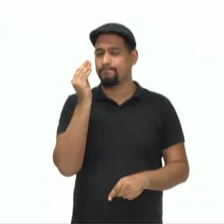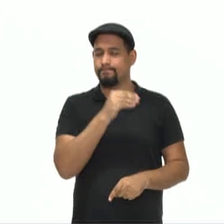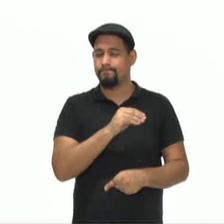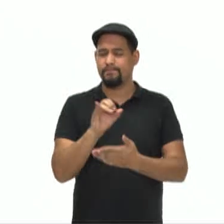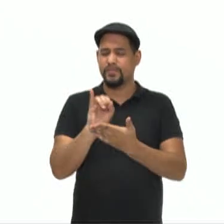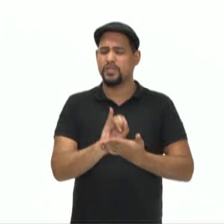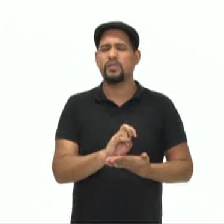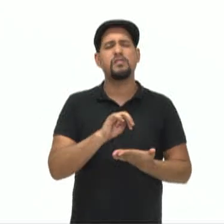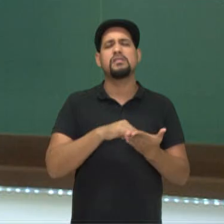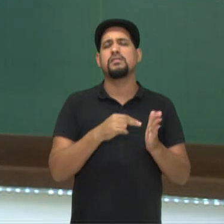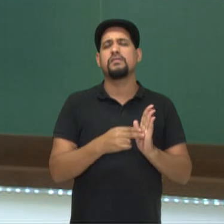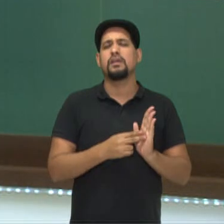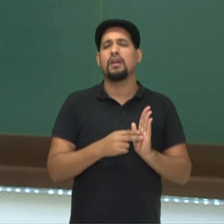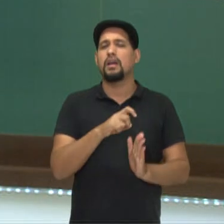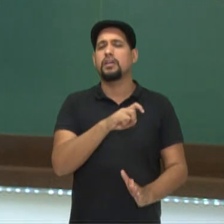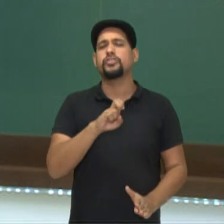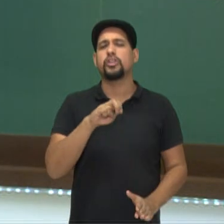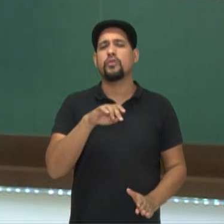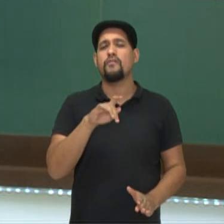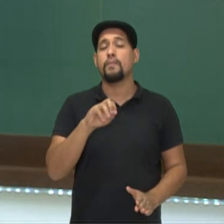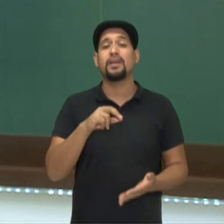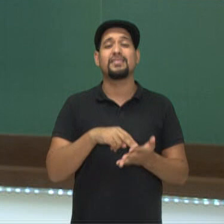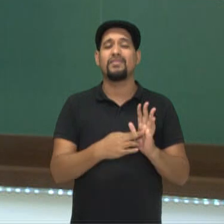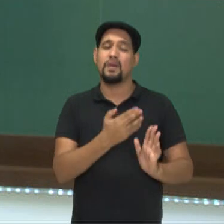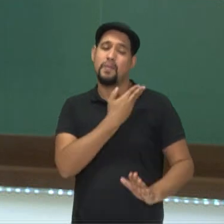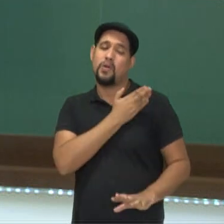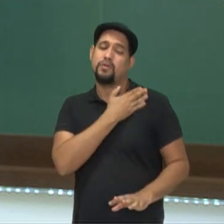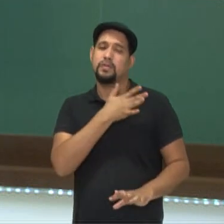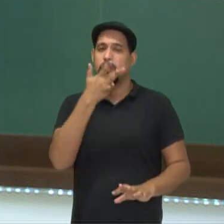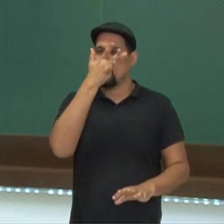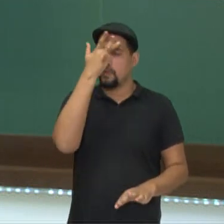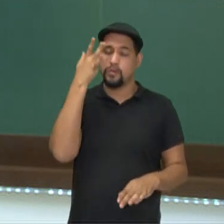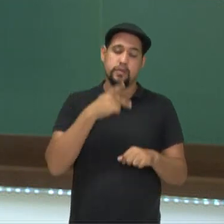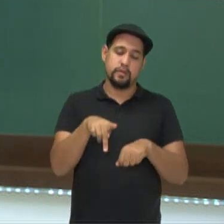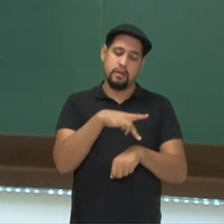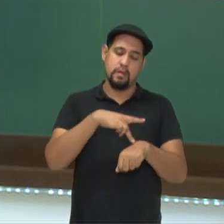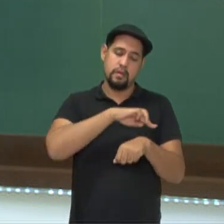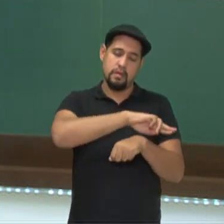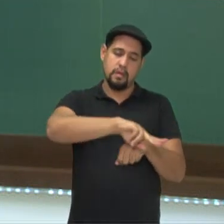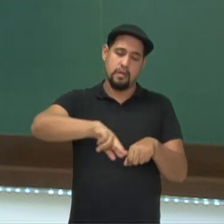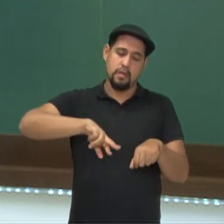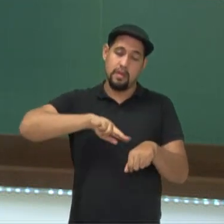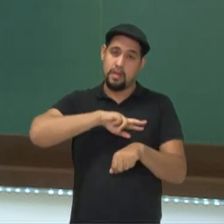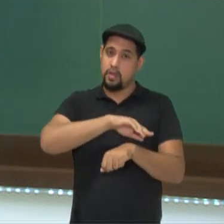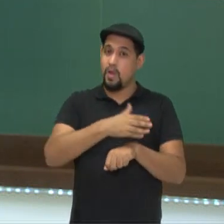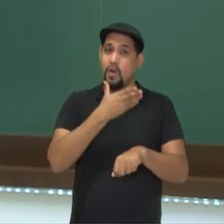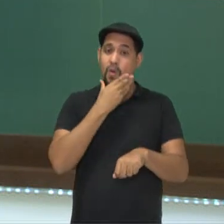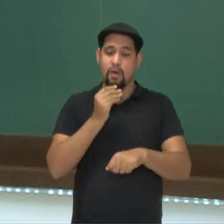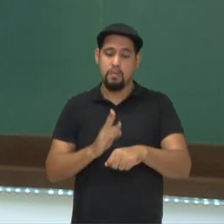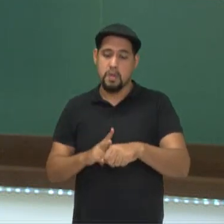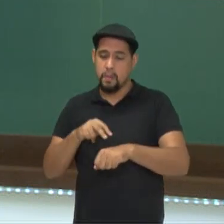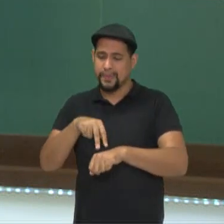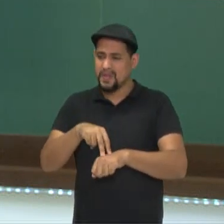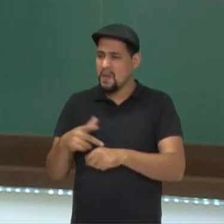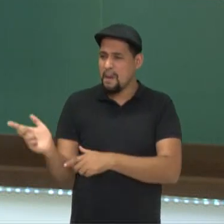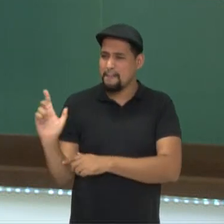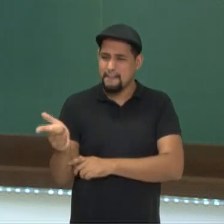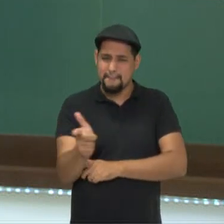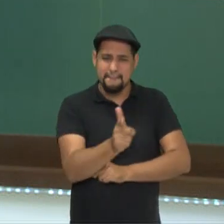o que é xenofobia? É uma aversão a estrangeiros. Esse homem, ele entrou, matou